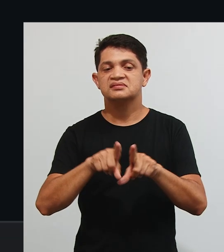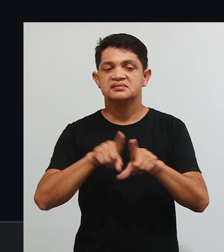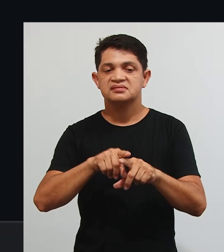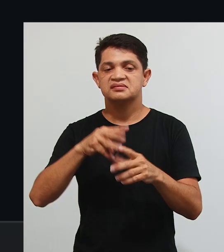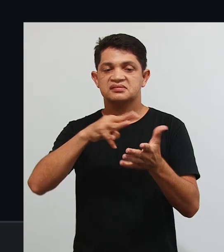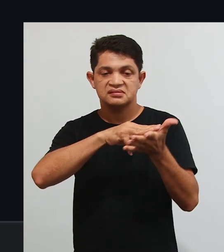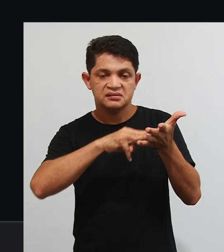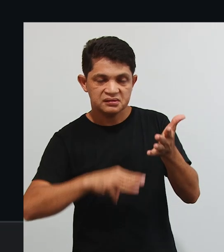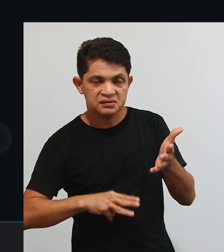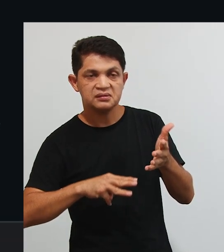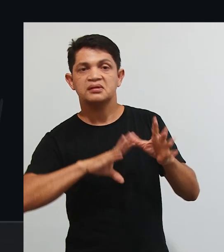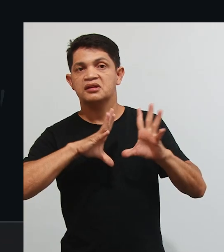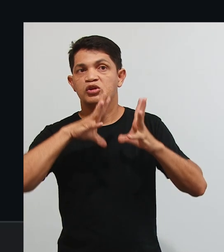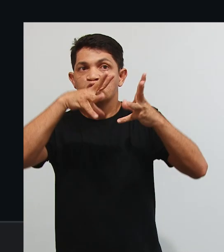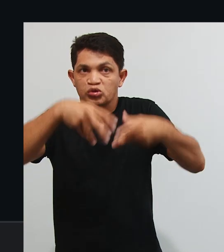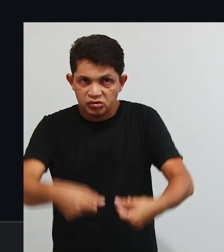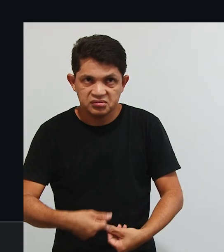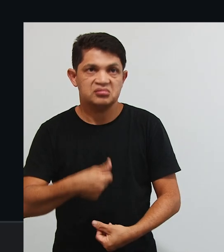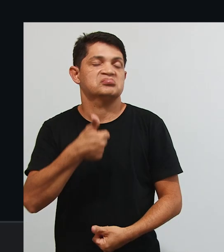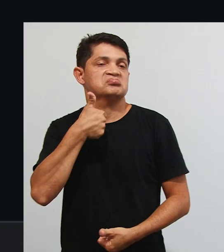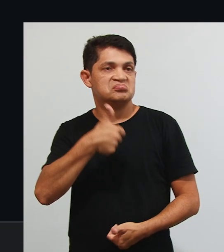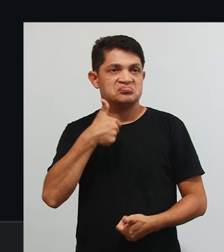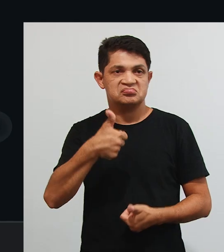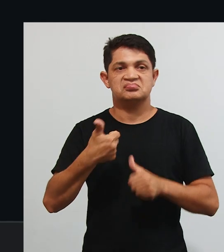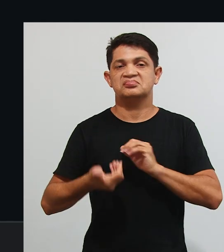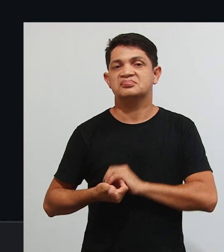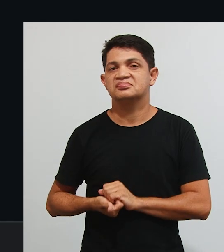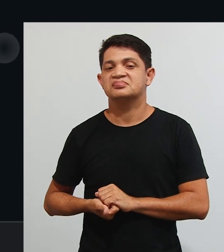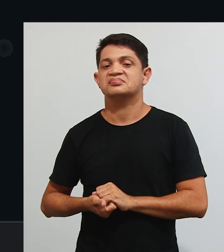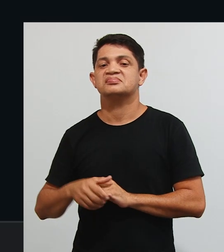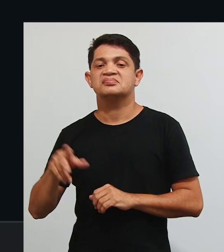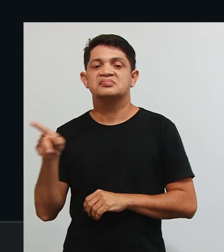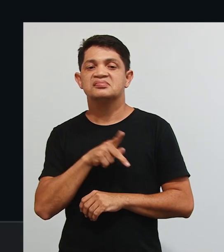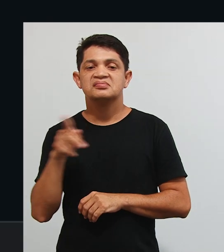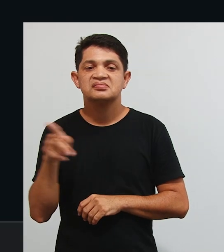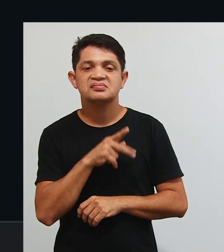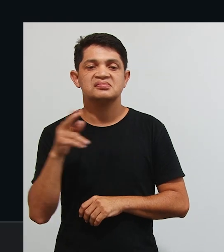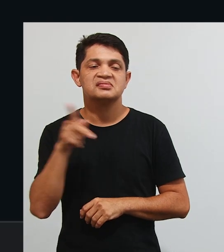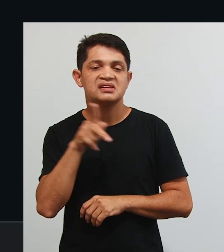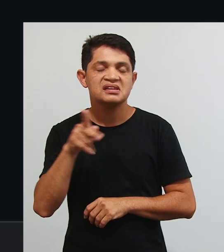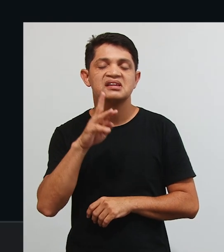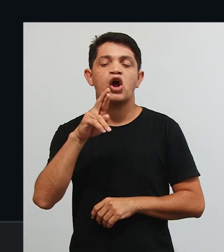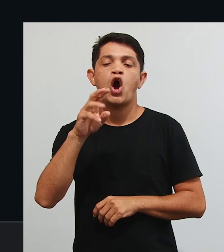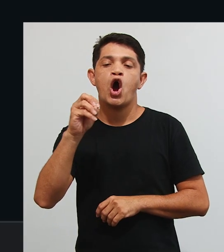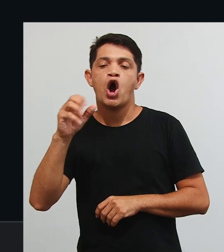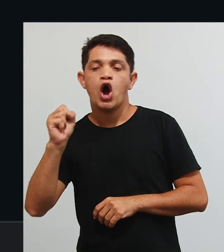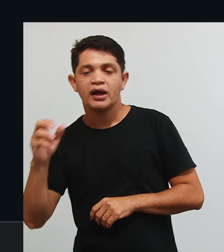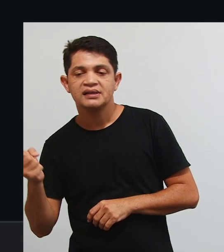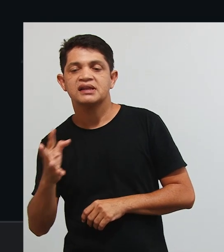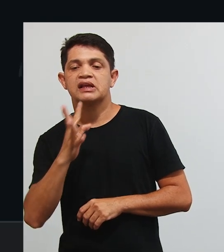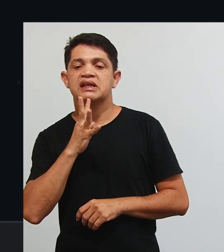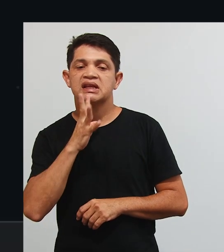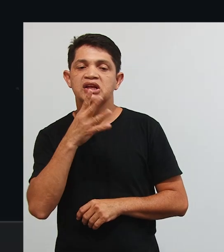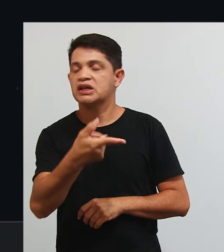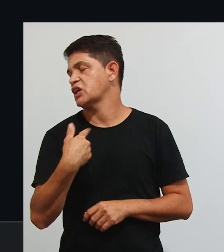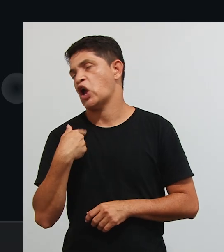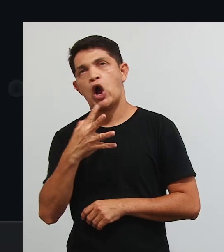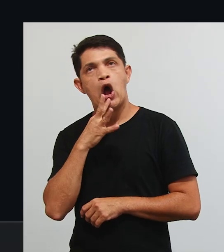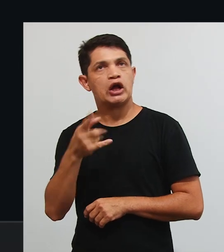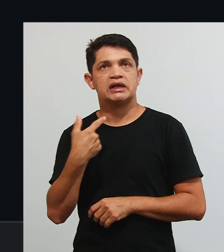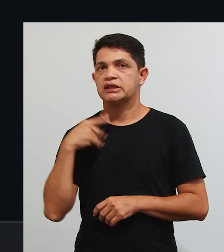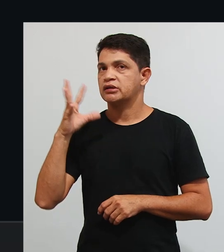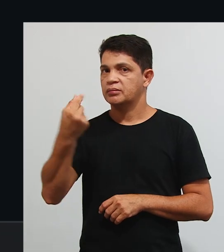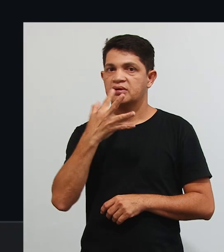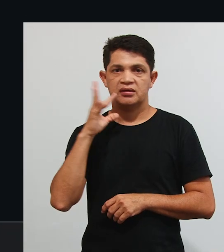metodologias ativas. Ai, que tudo, hein, Adriana? Além da professora Adriana, a gente tem essa pessoinha, ninguém conhece